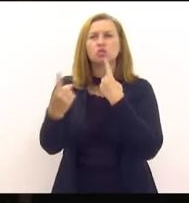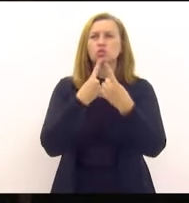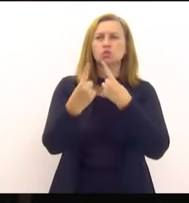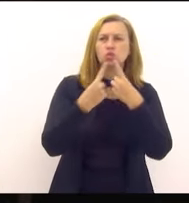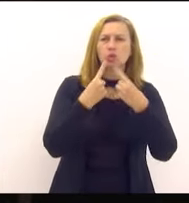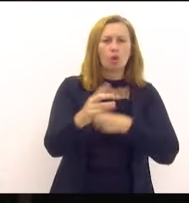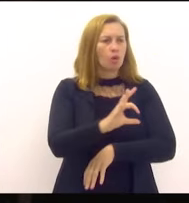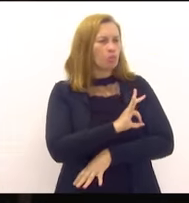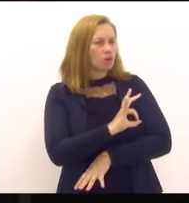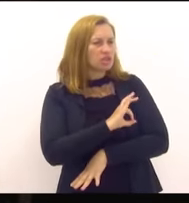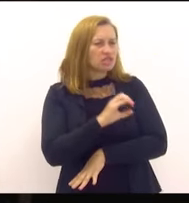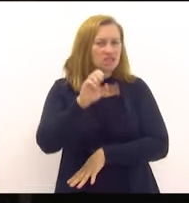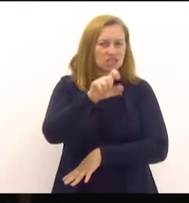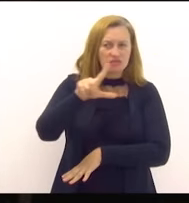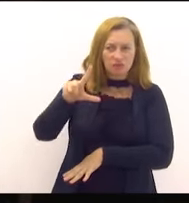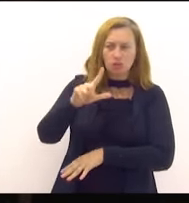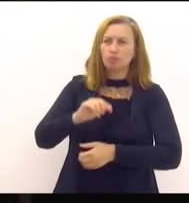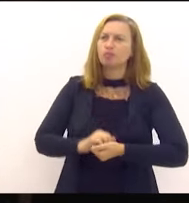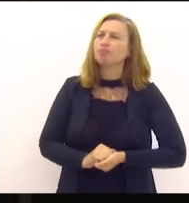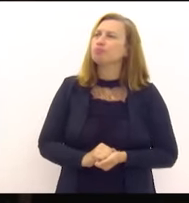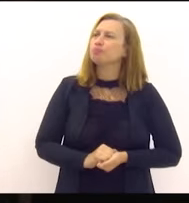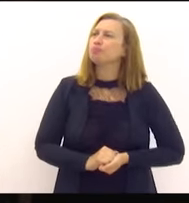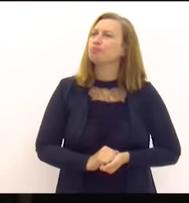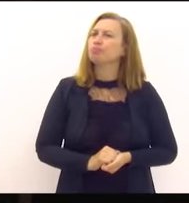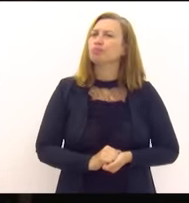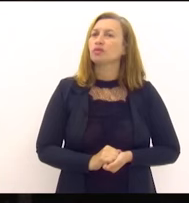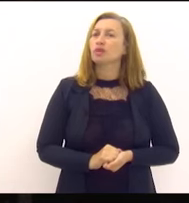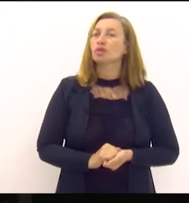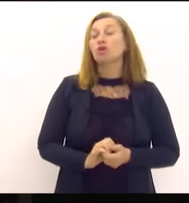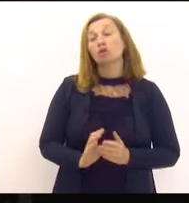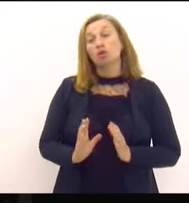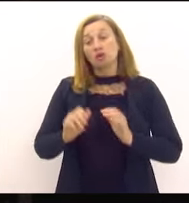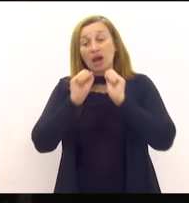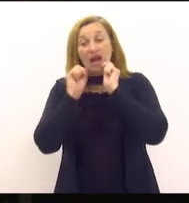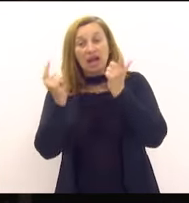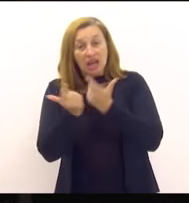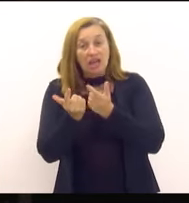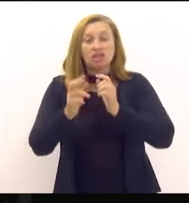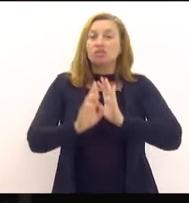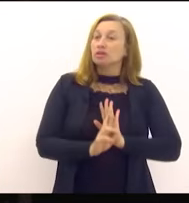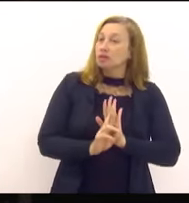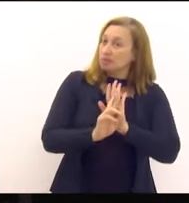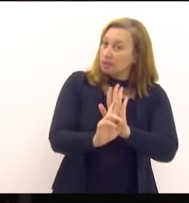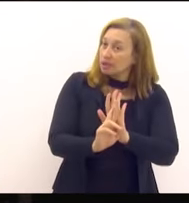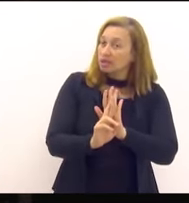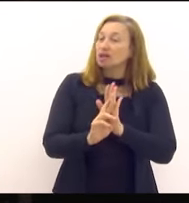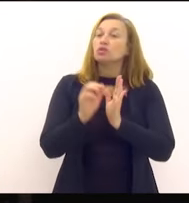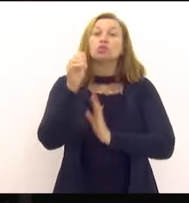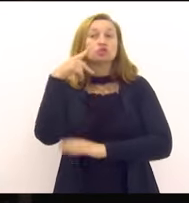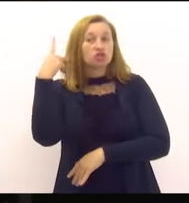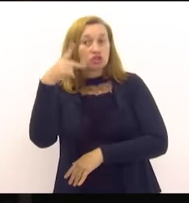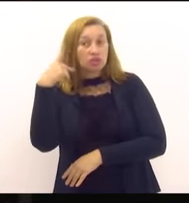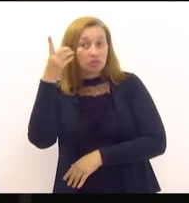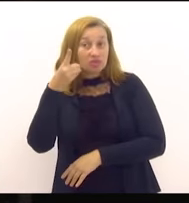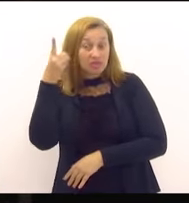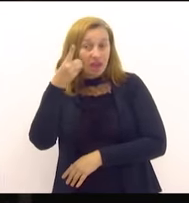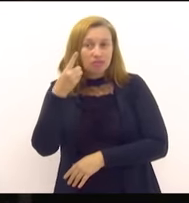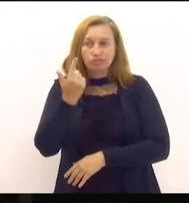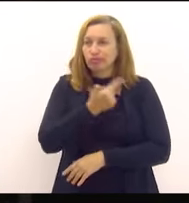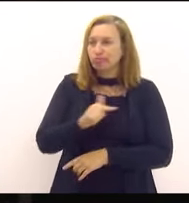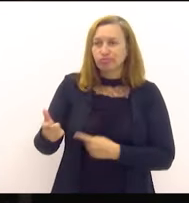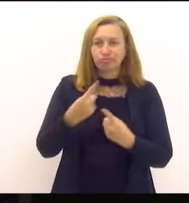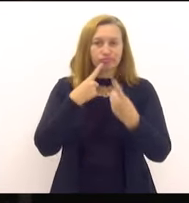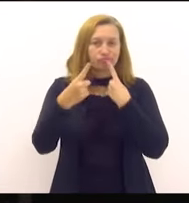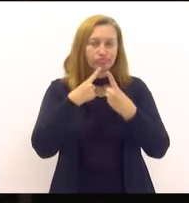da Polícia Civil, outrora, com a casa, com as representações, com os deputados, e não houve esse